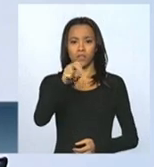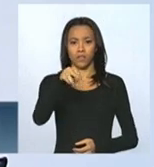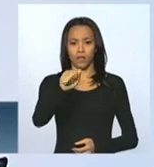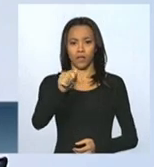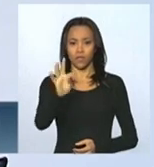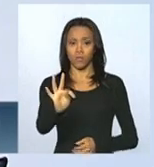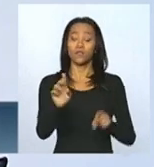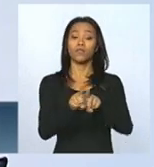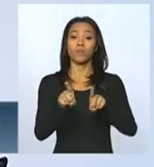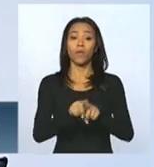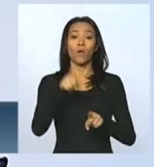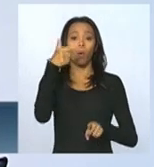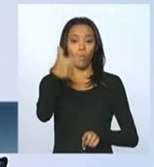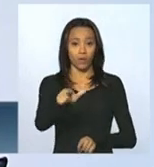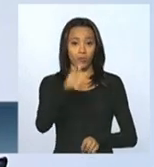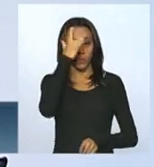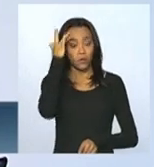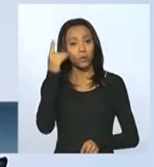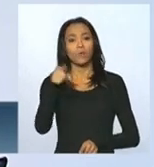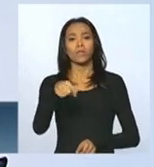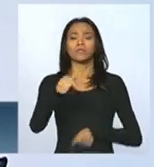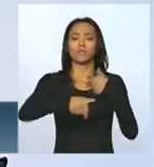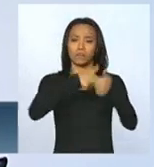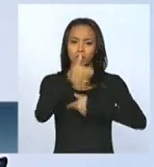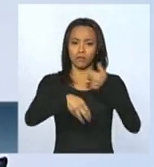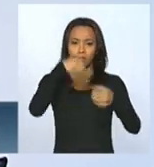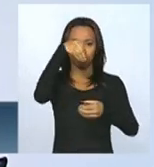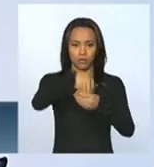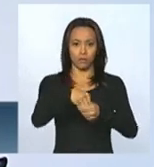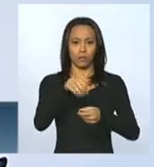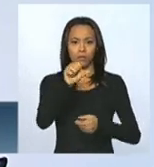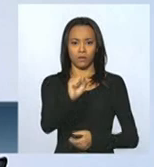Ciotti, superintendente de operações do SENAC,